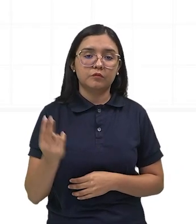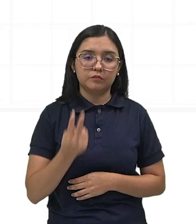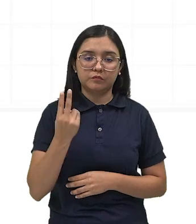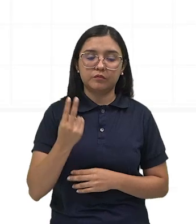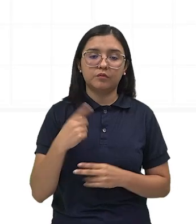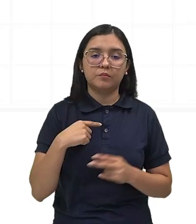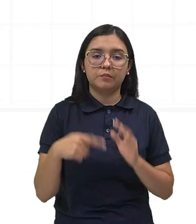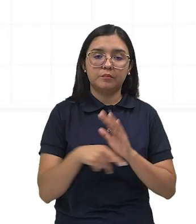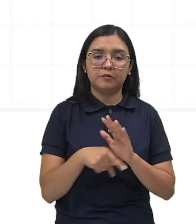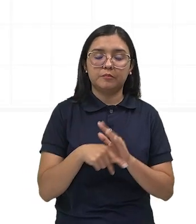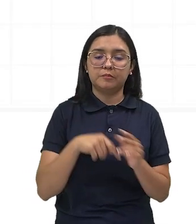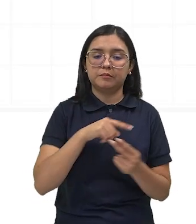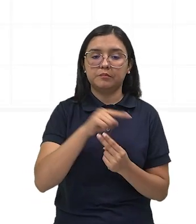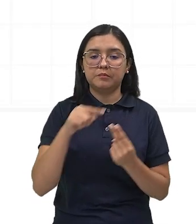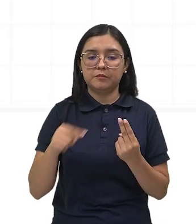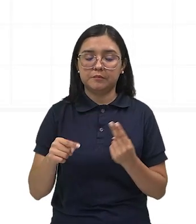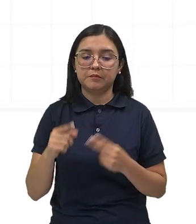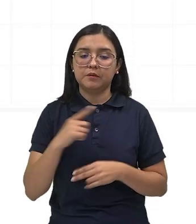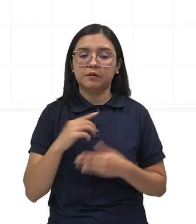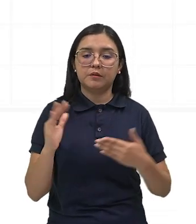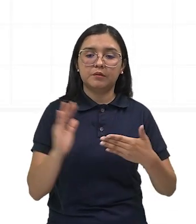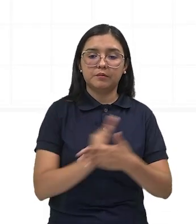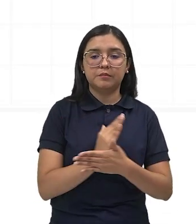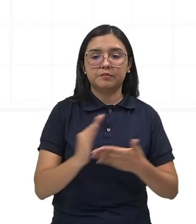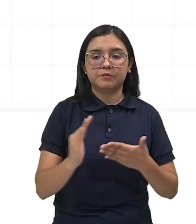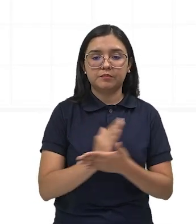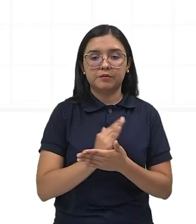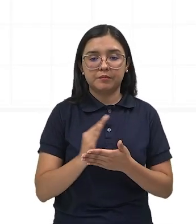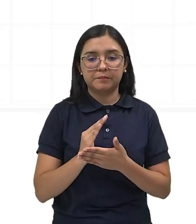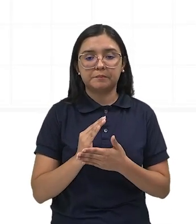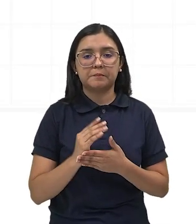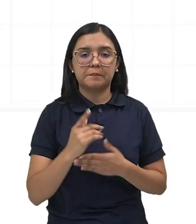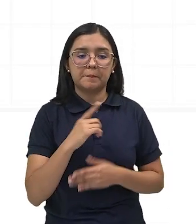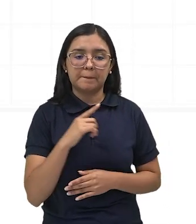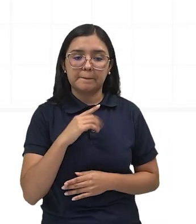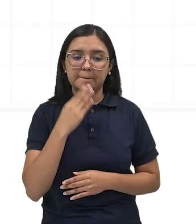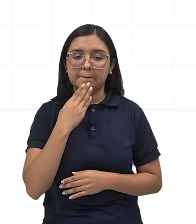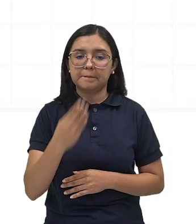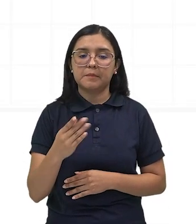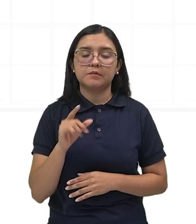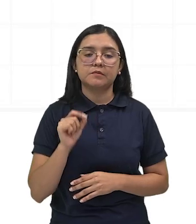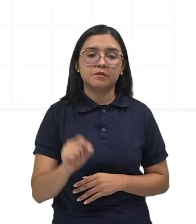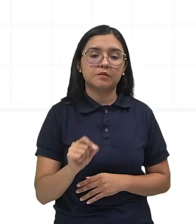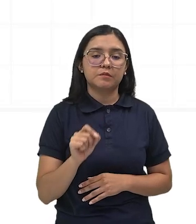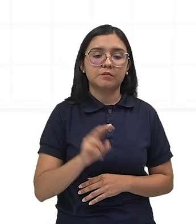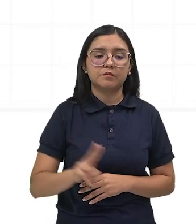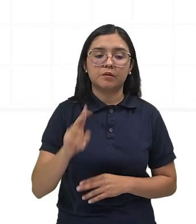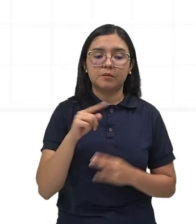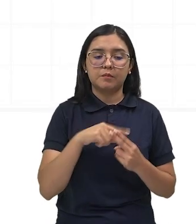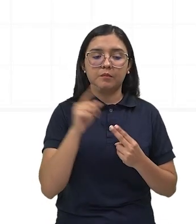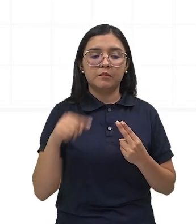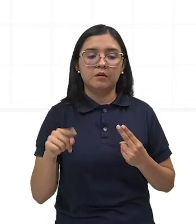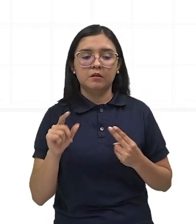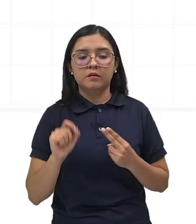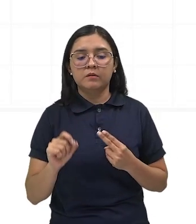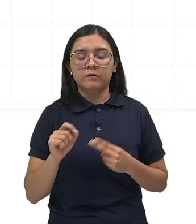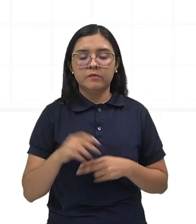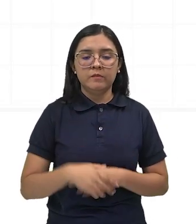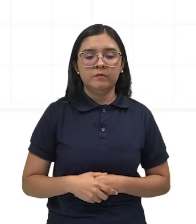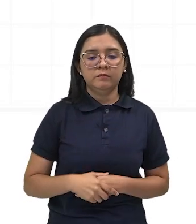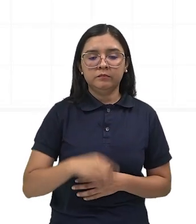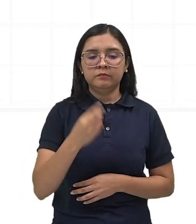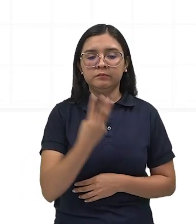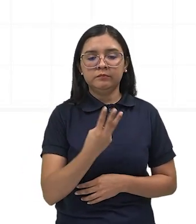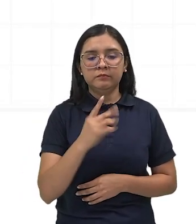para π. Tem alguns problemas que ele pede para você adotar o π como sendo